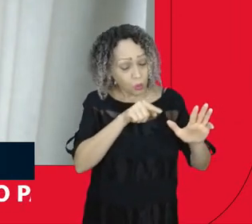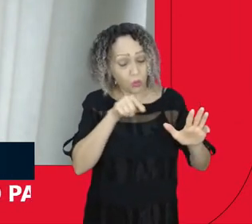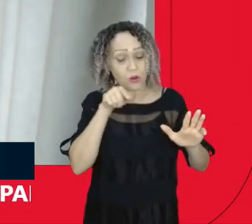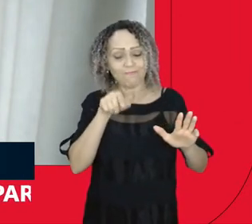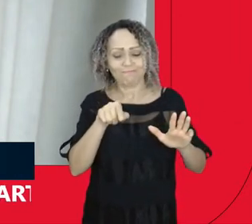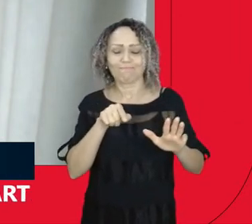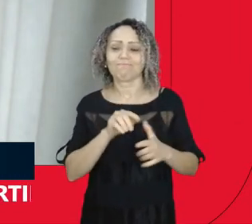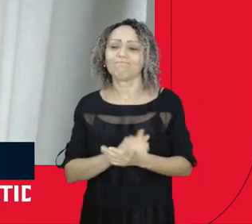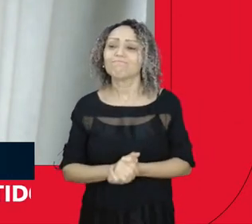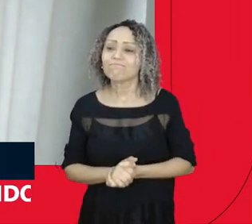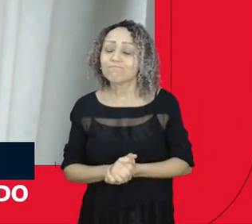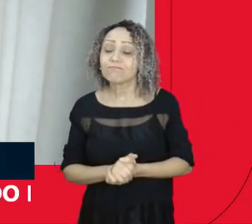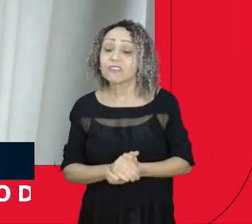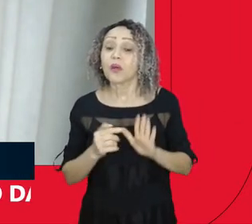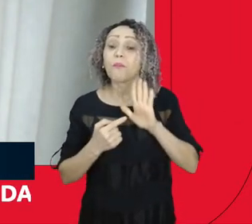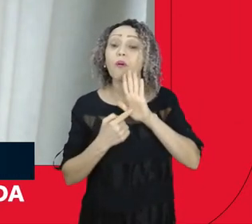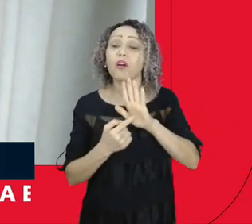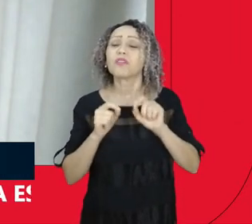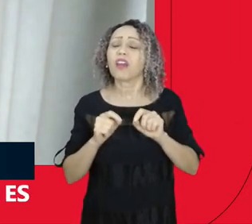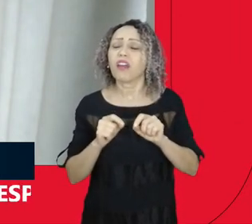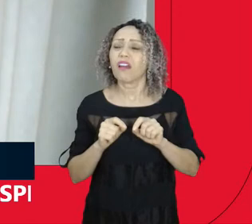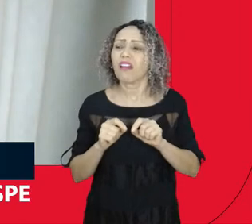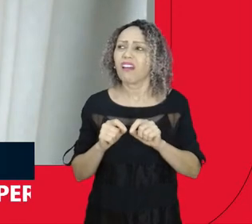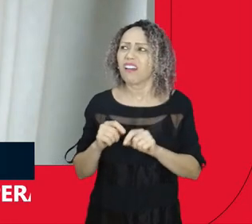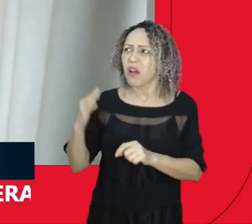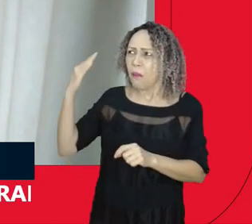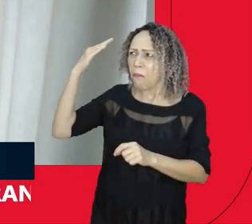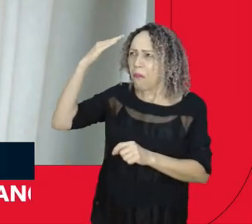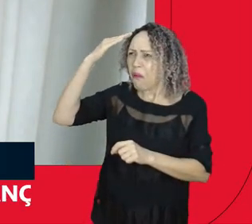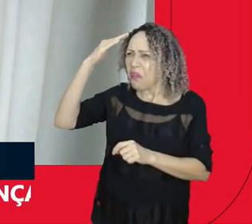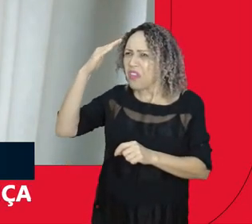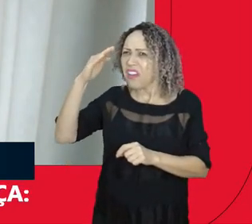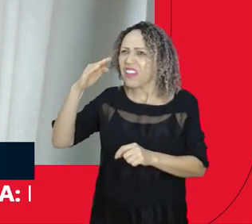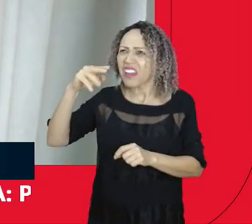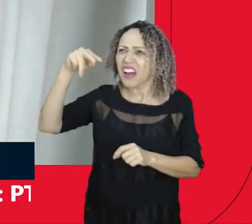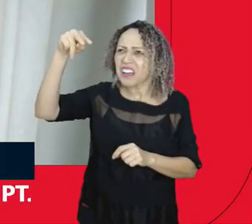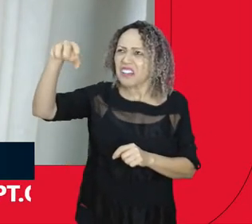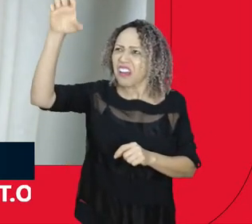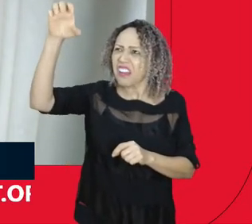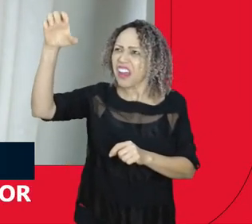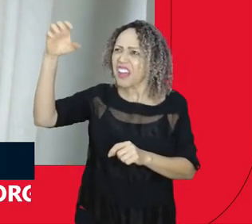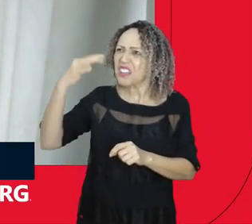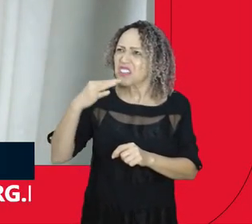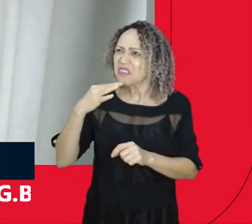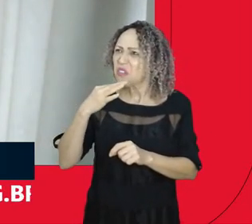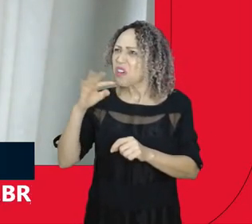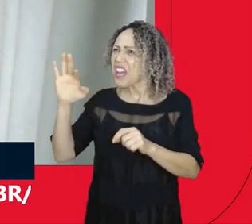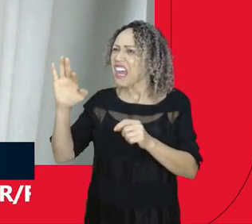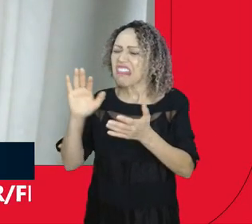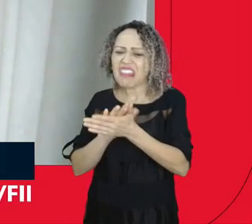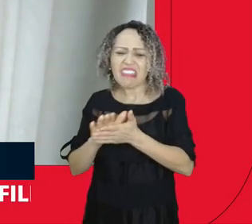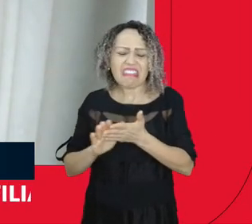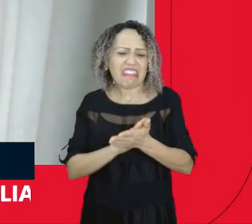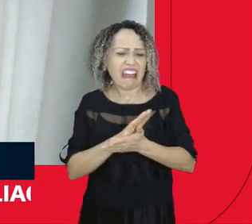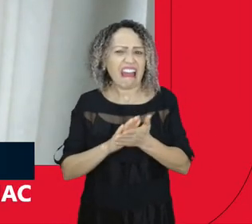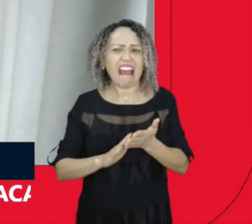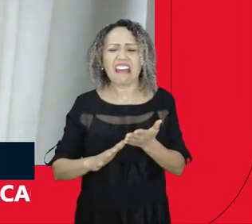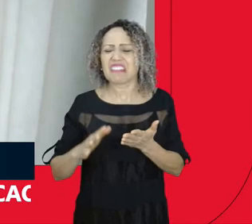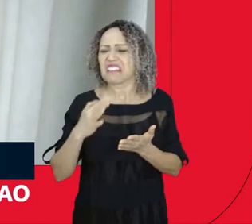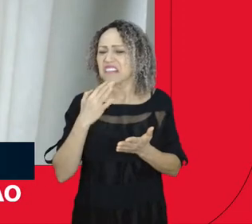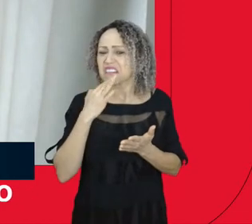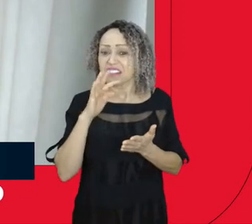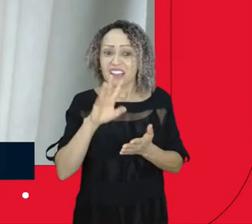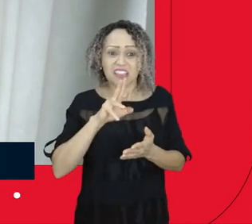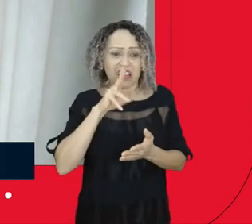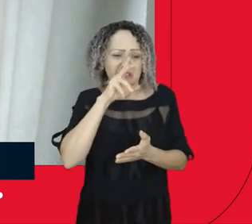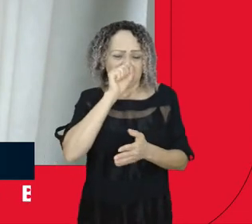isso mostra como Bolsonaro desconhece o Nordeste, a força do povo nordestino e